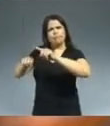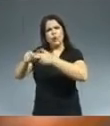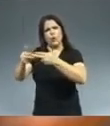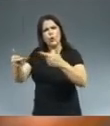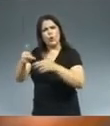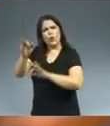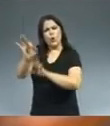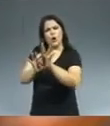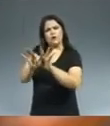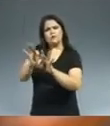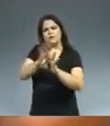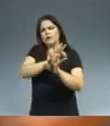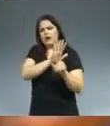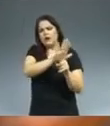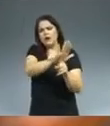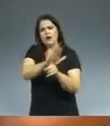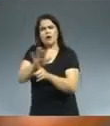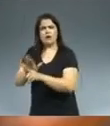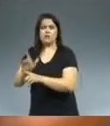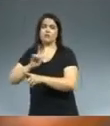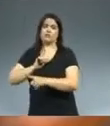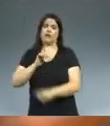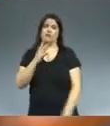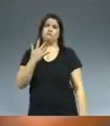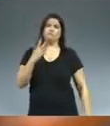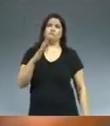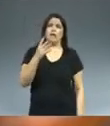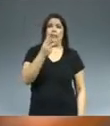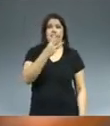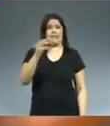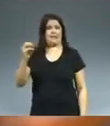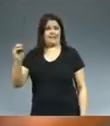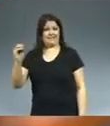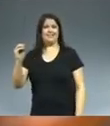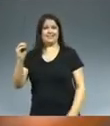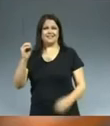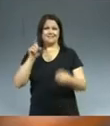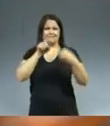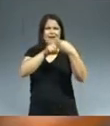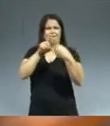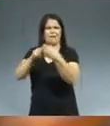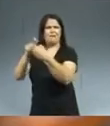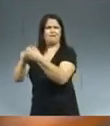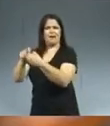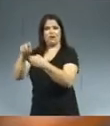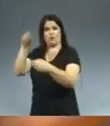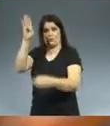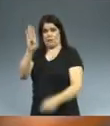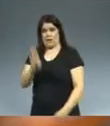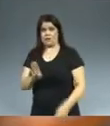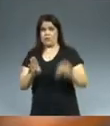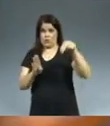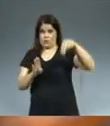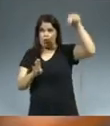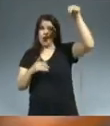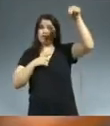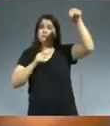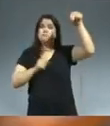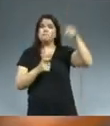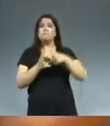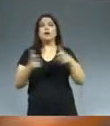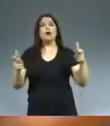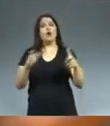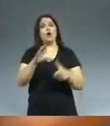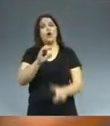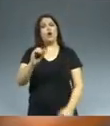e organizacional nós temos mais de 300 entidades hoje no norte do Brasil sendo atendidos por esse projeto uma grande